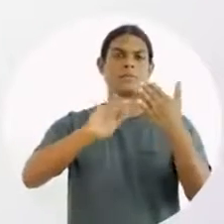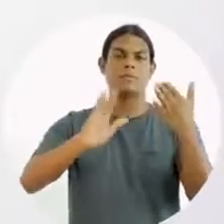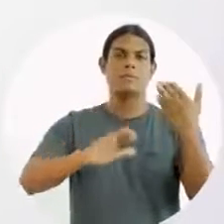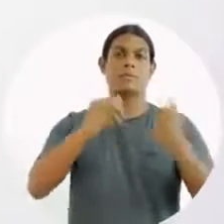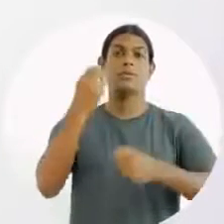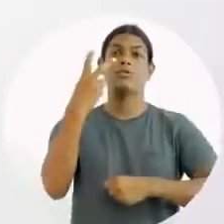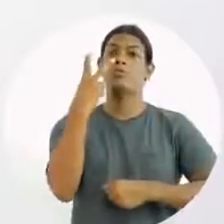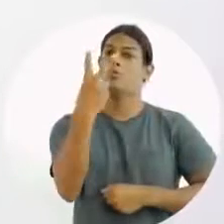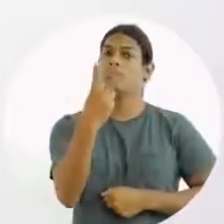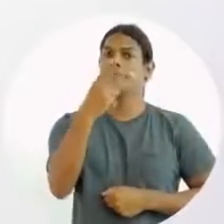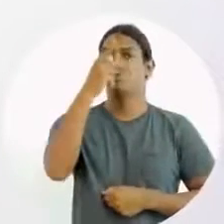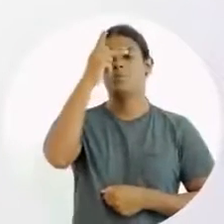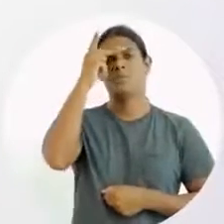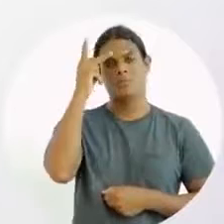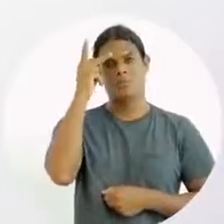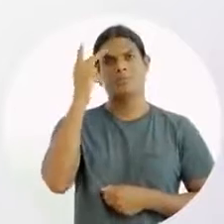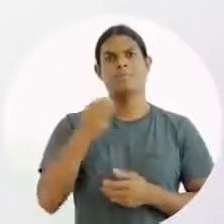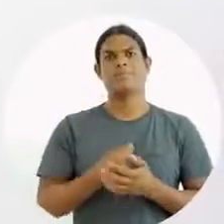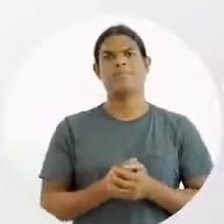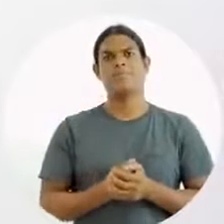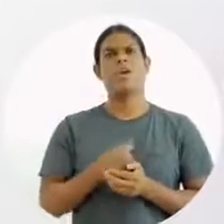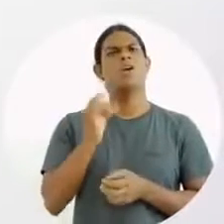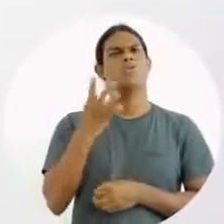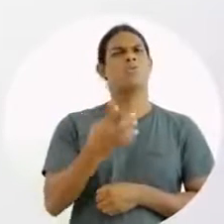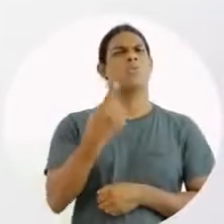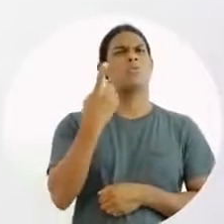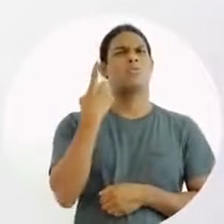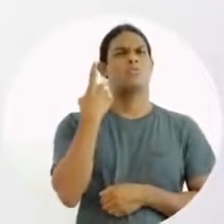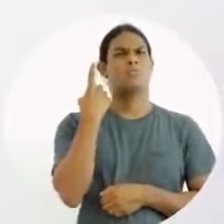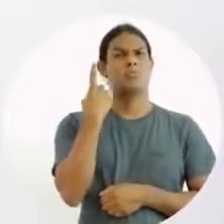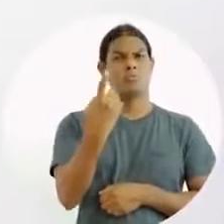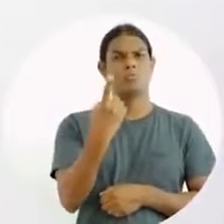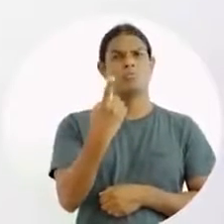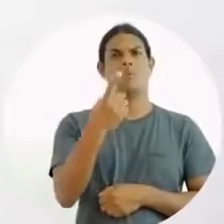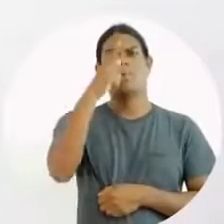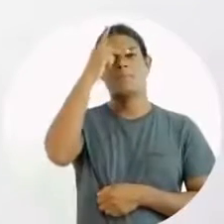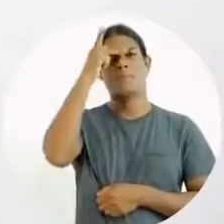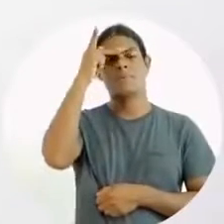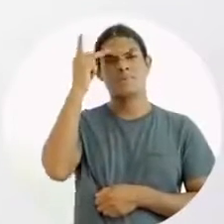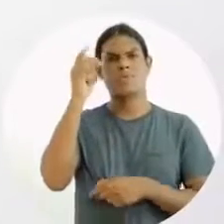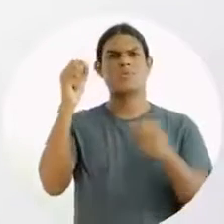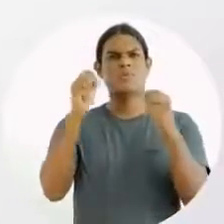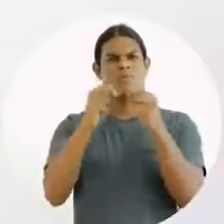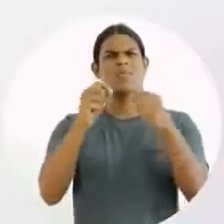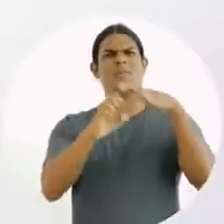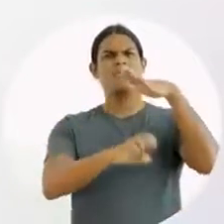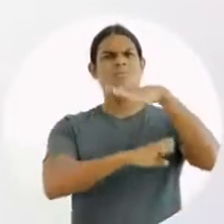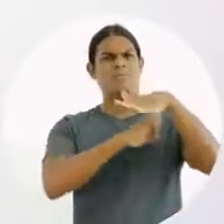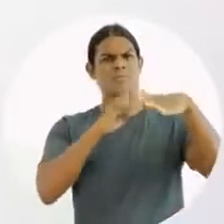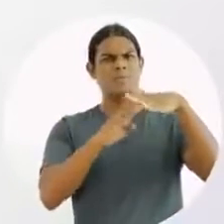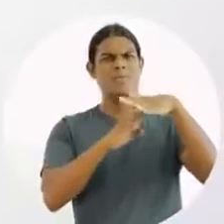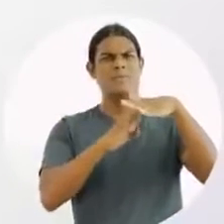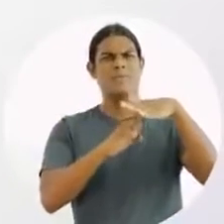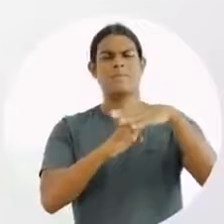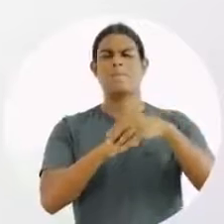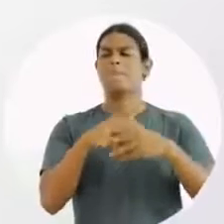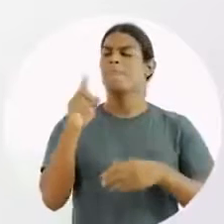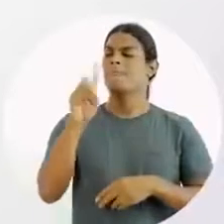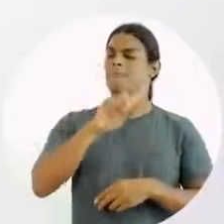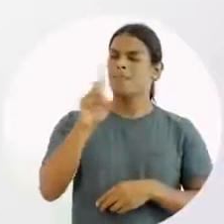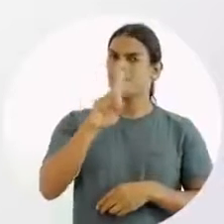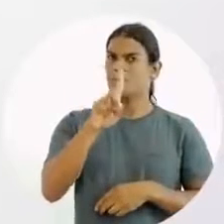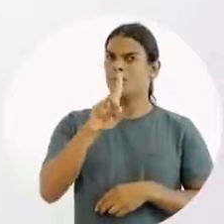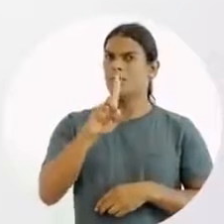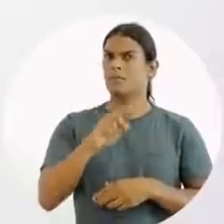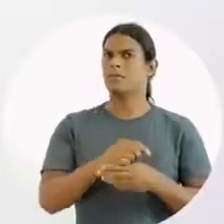no mínimo duas pessoas. Daniela, uma organização existe com apenas uma pessoa? Não. Já na